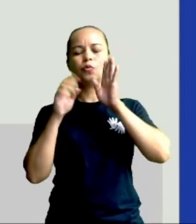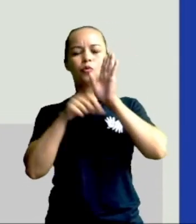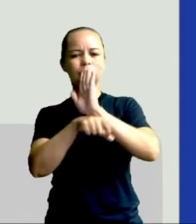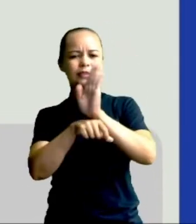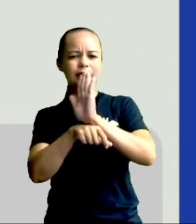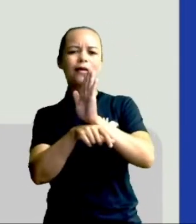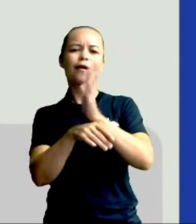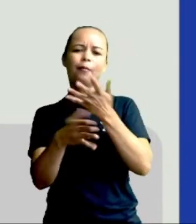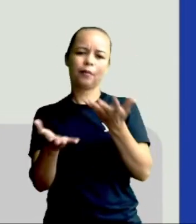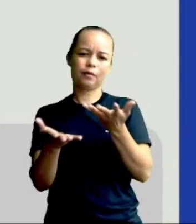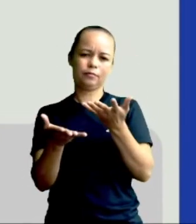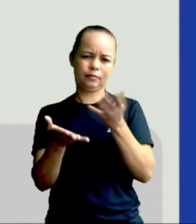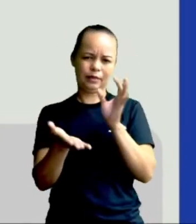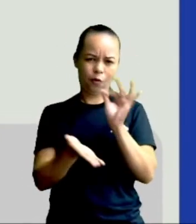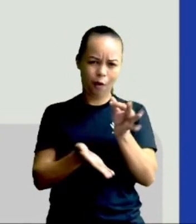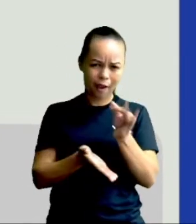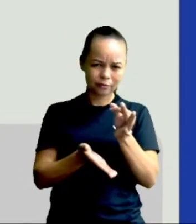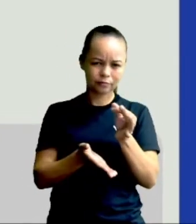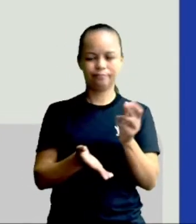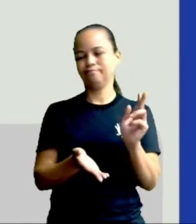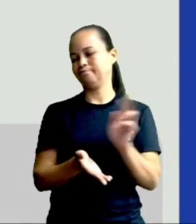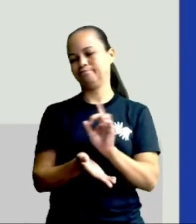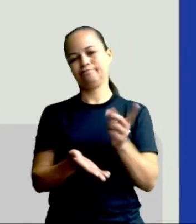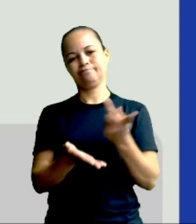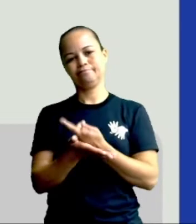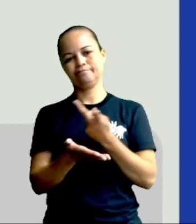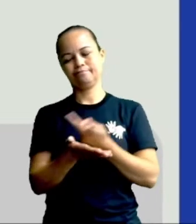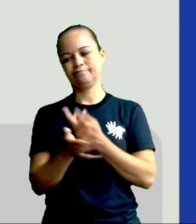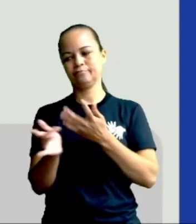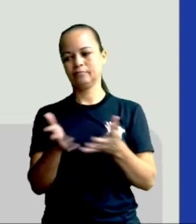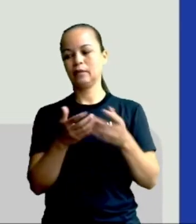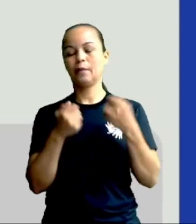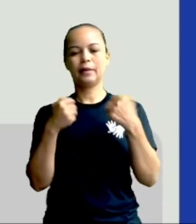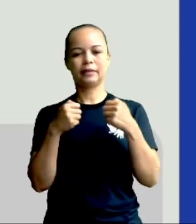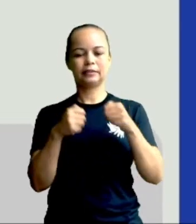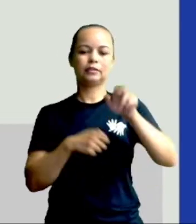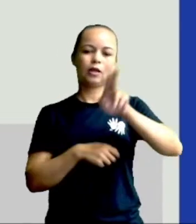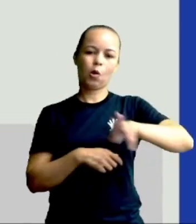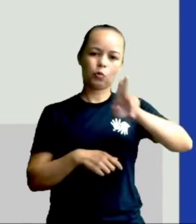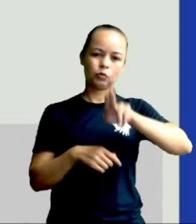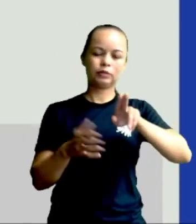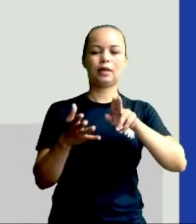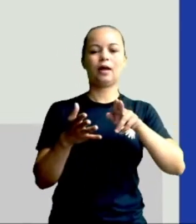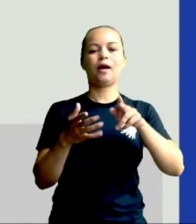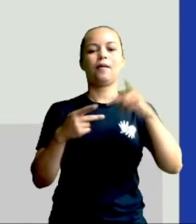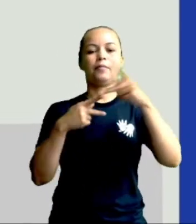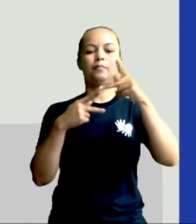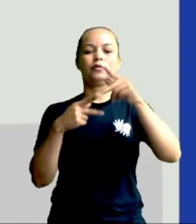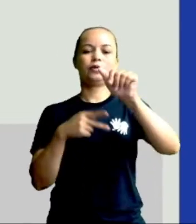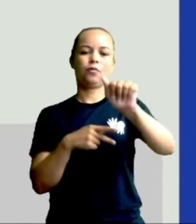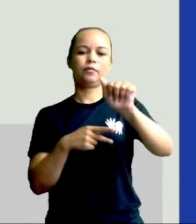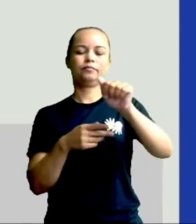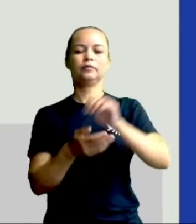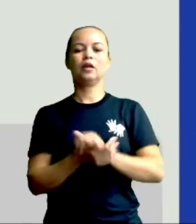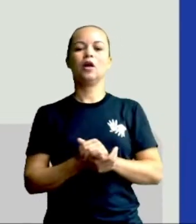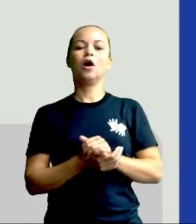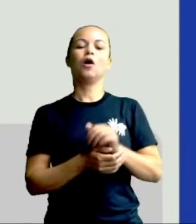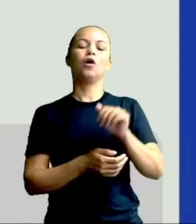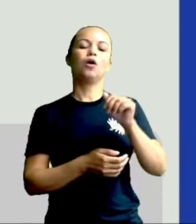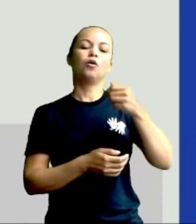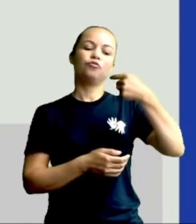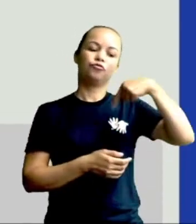não não é nós sempre temos que utilizar a preposição a Vou no supermercado